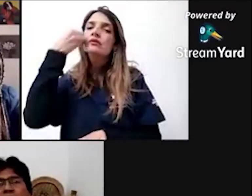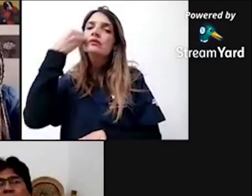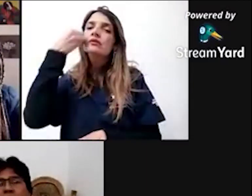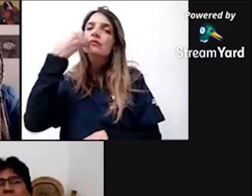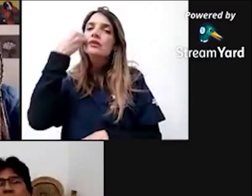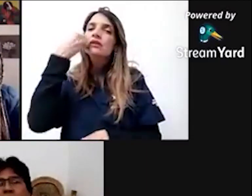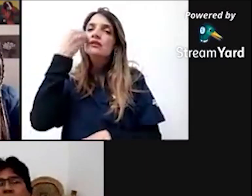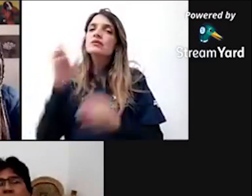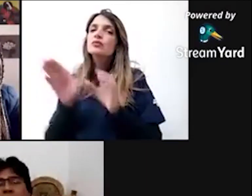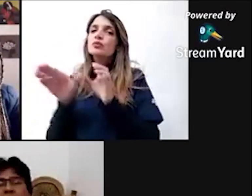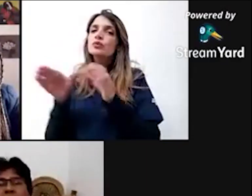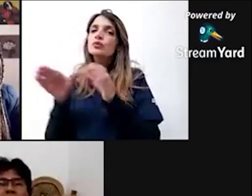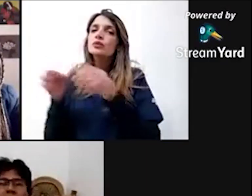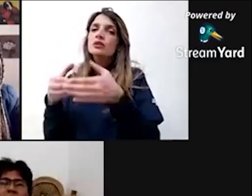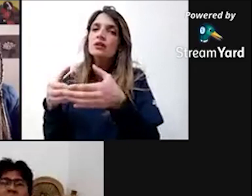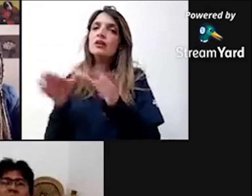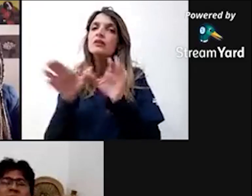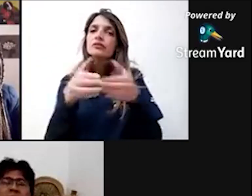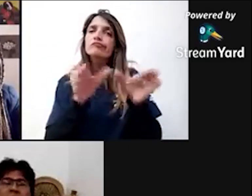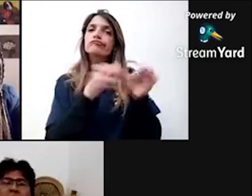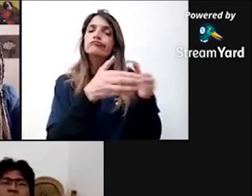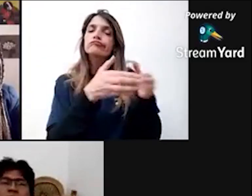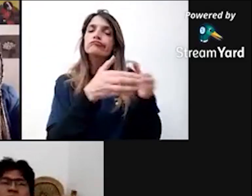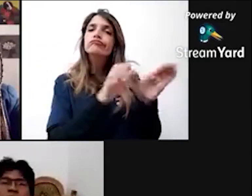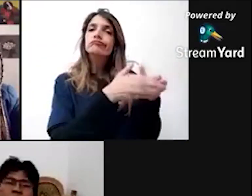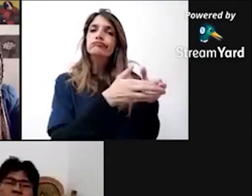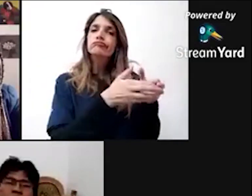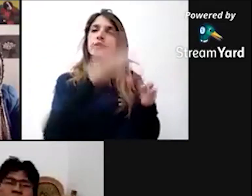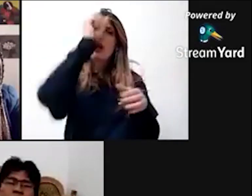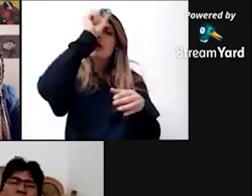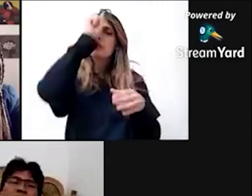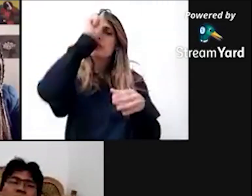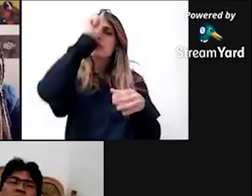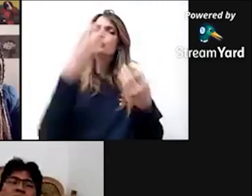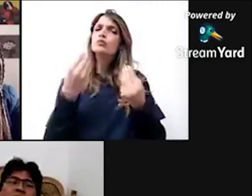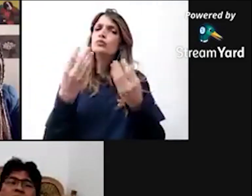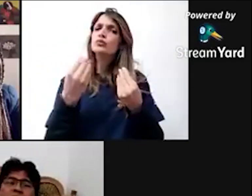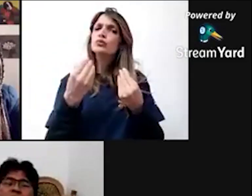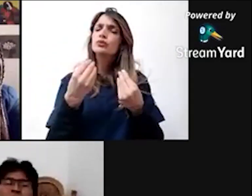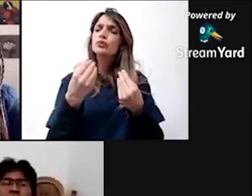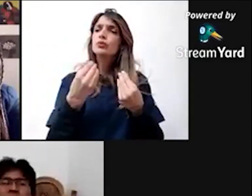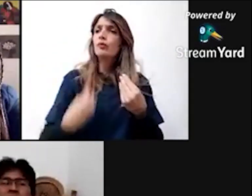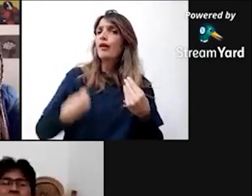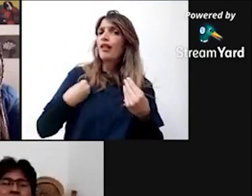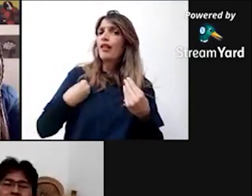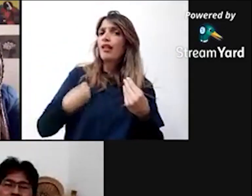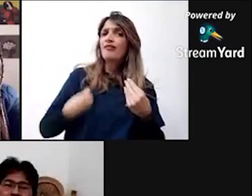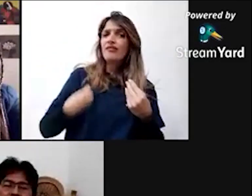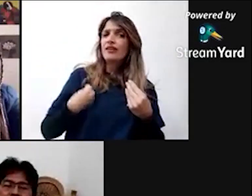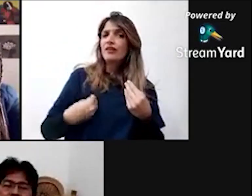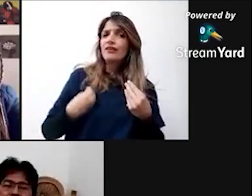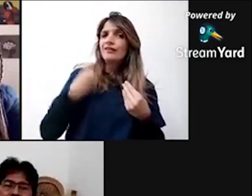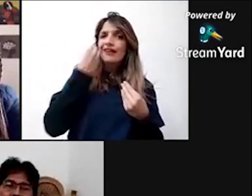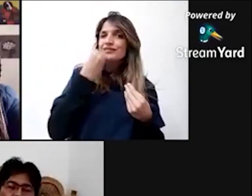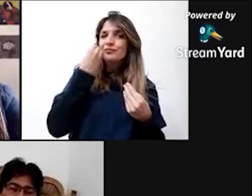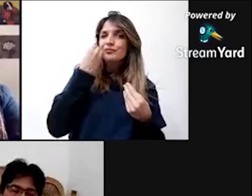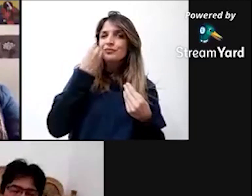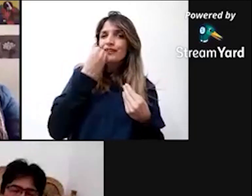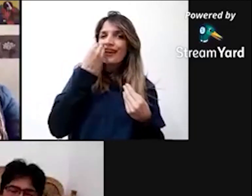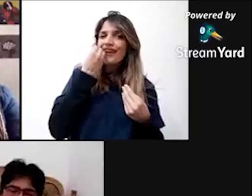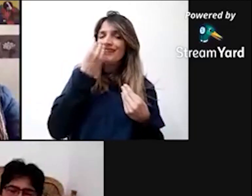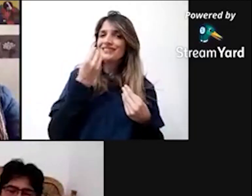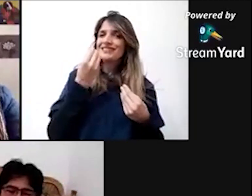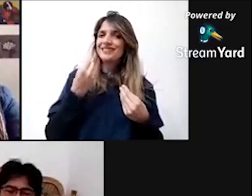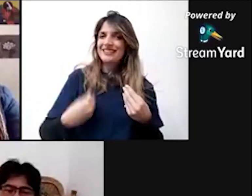comunidade, né? E nas comunidades a gente aprende muito pelo exemplo do outro. Né? Quem vive em família sabe disso,